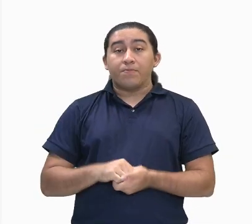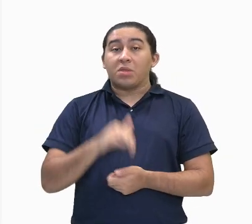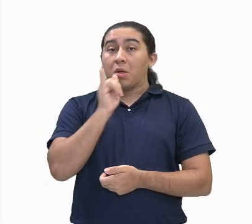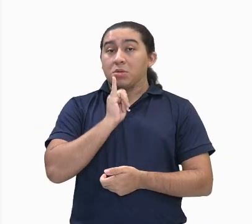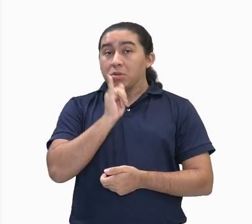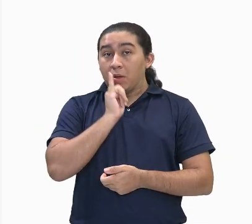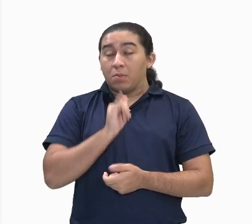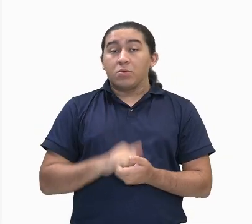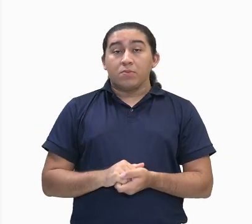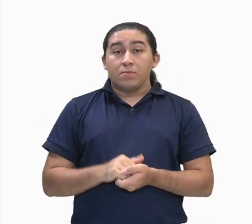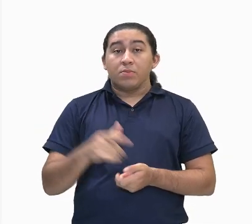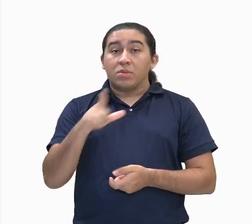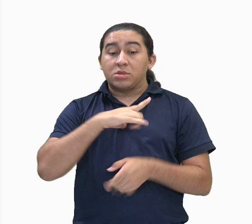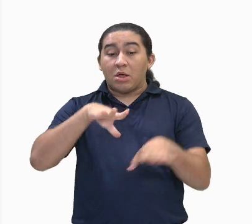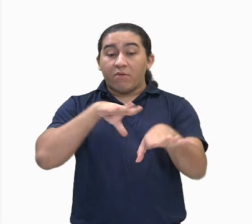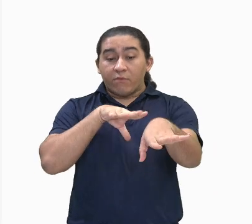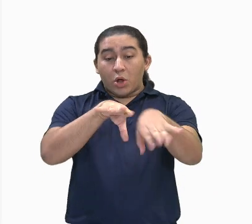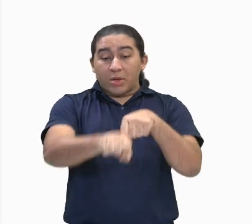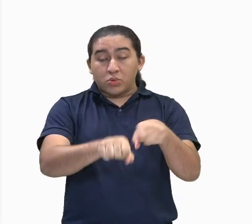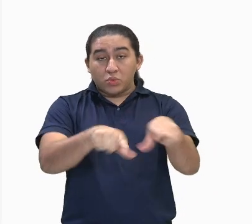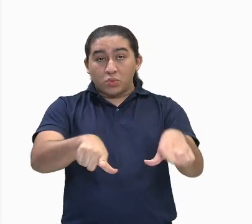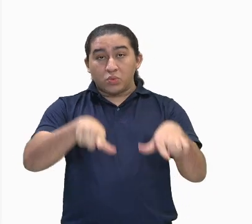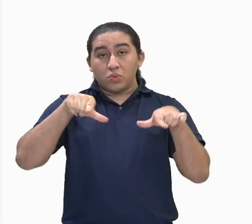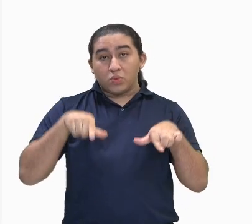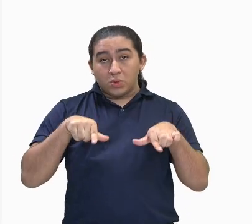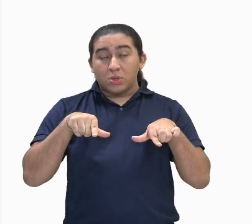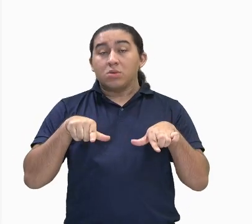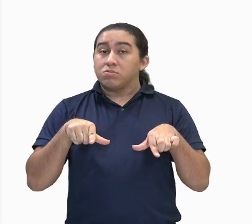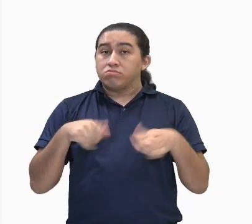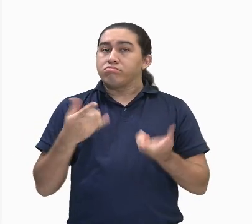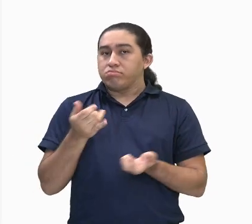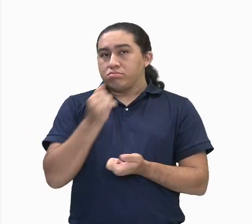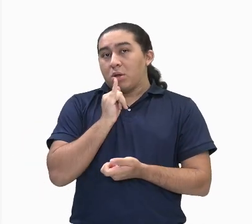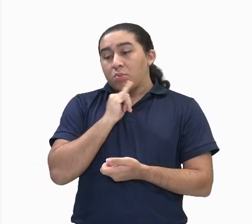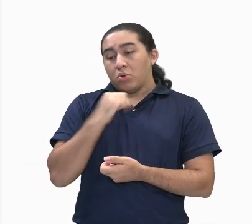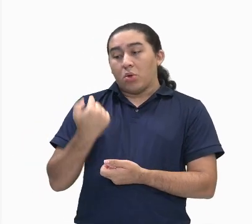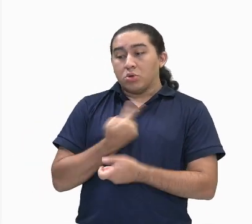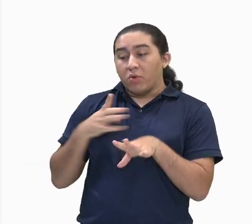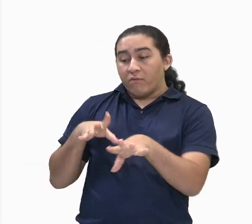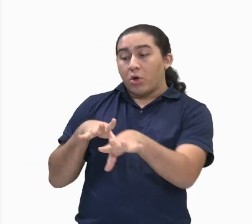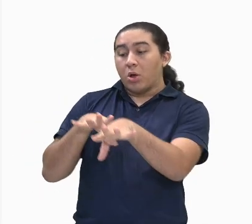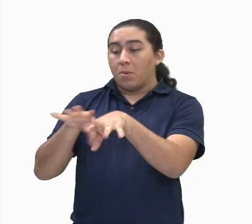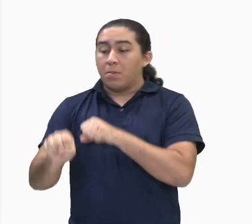as formaturas ou a colação de grau. Quando nós nos formamos em